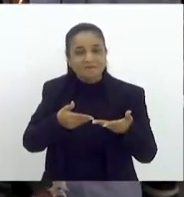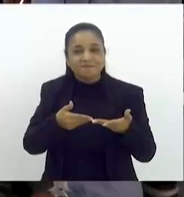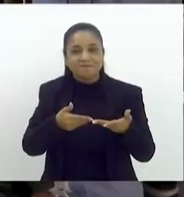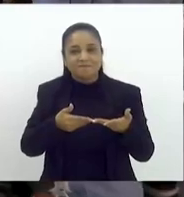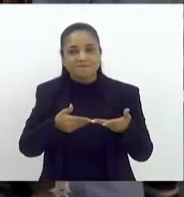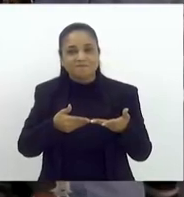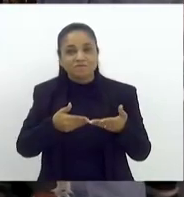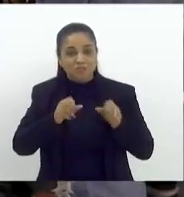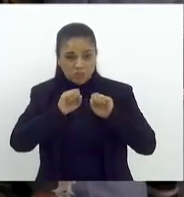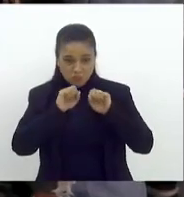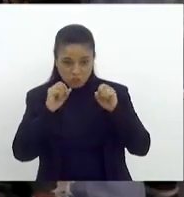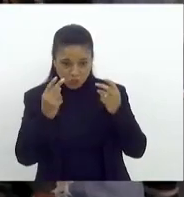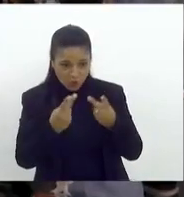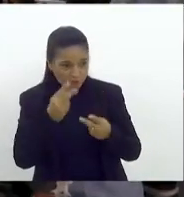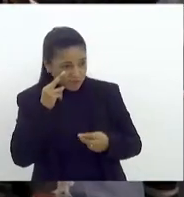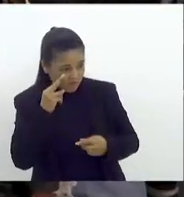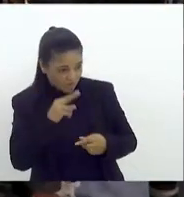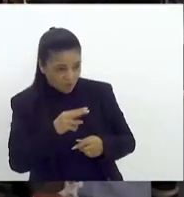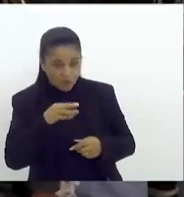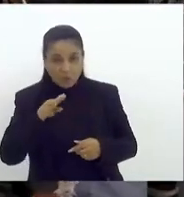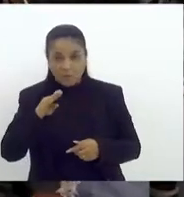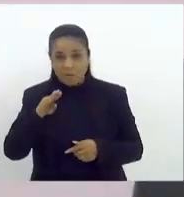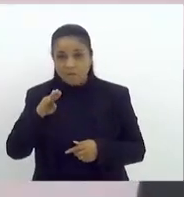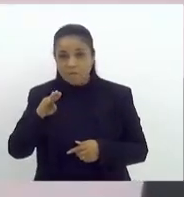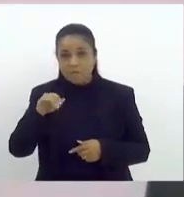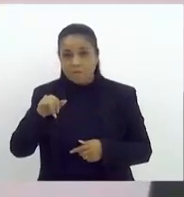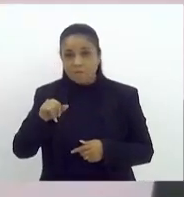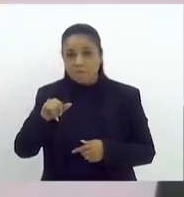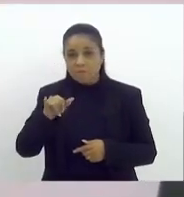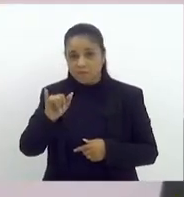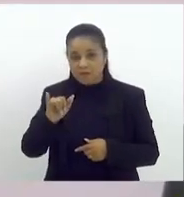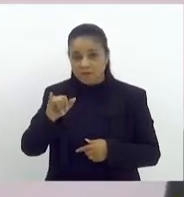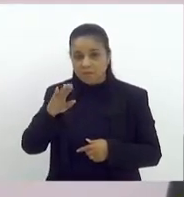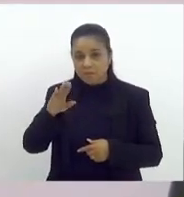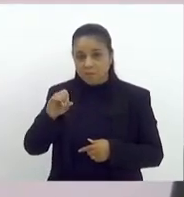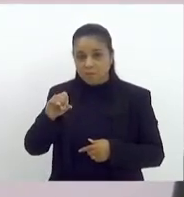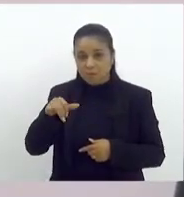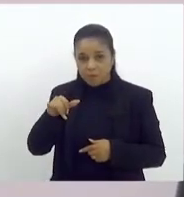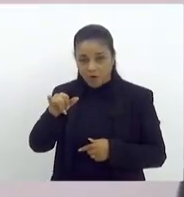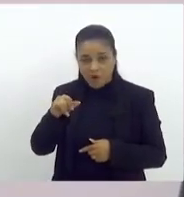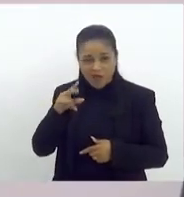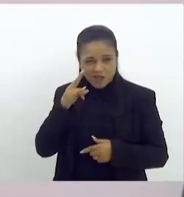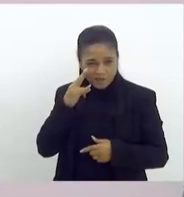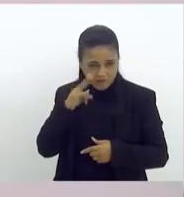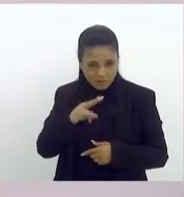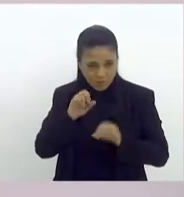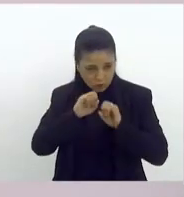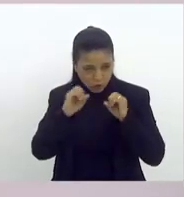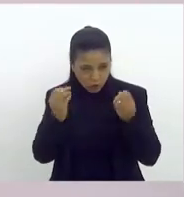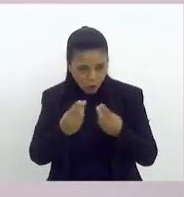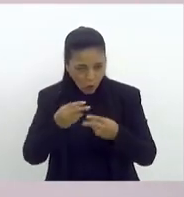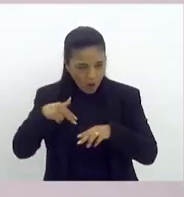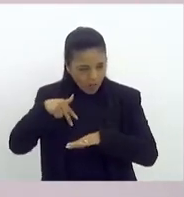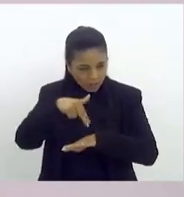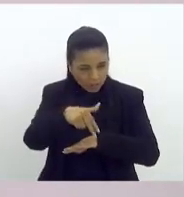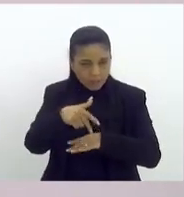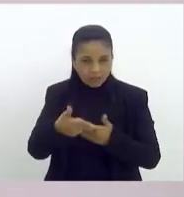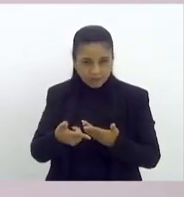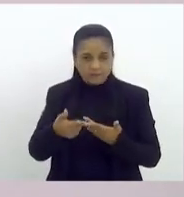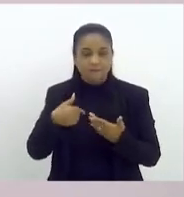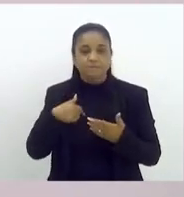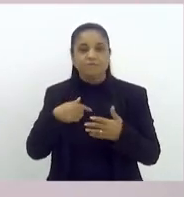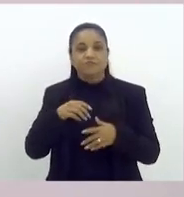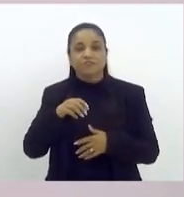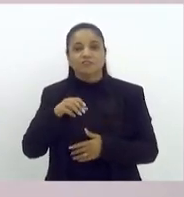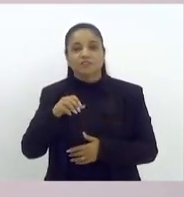que dê um show ali vocês viram que o Miguel Já deram um show ali no início é Entrada Triunfal Jéssica Felipe